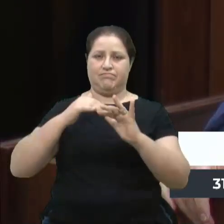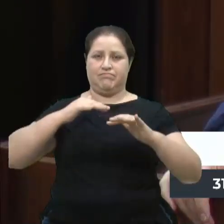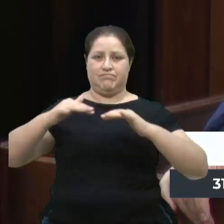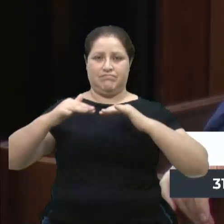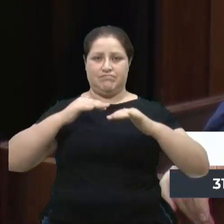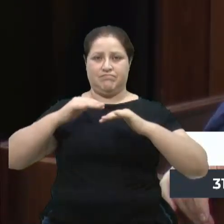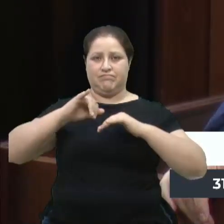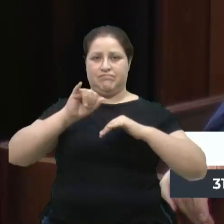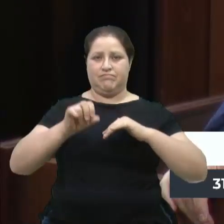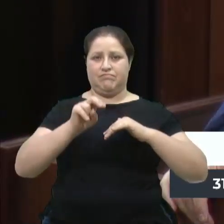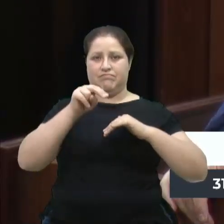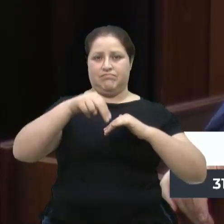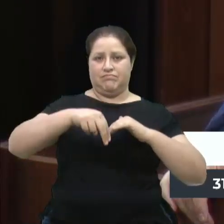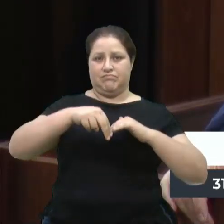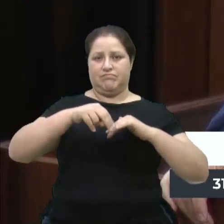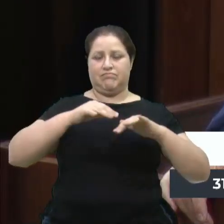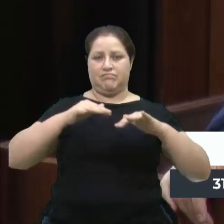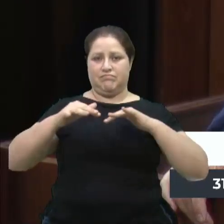manifestações de junho,